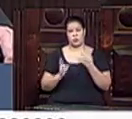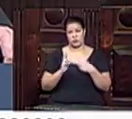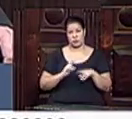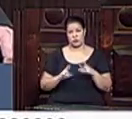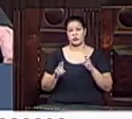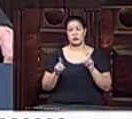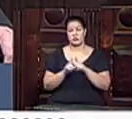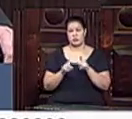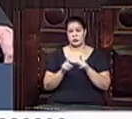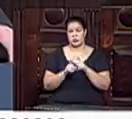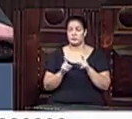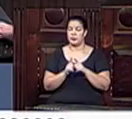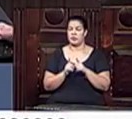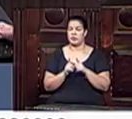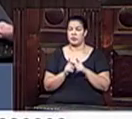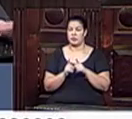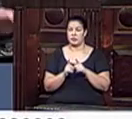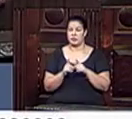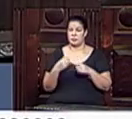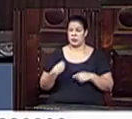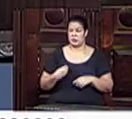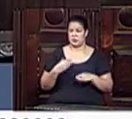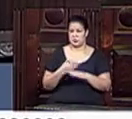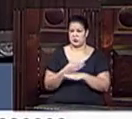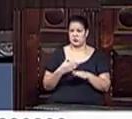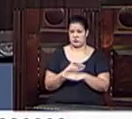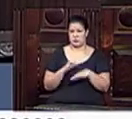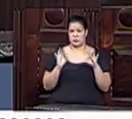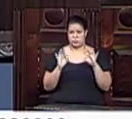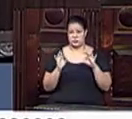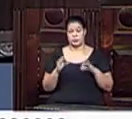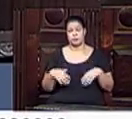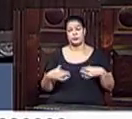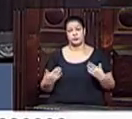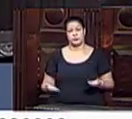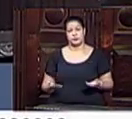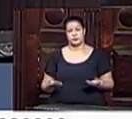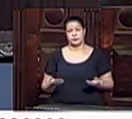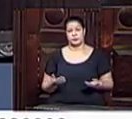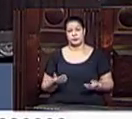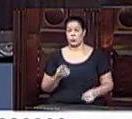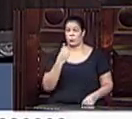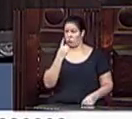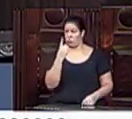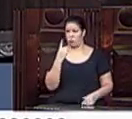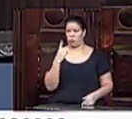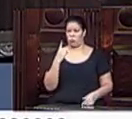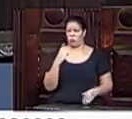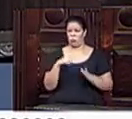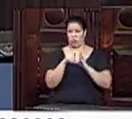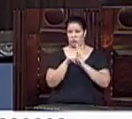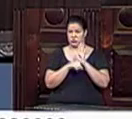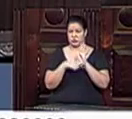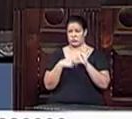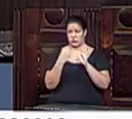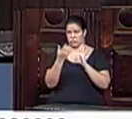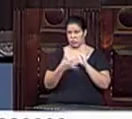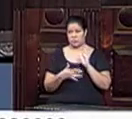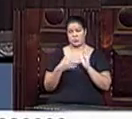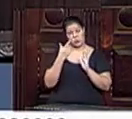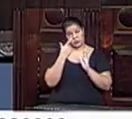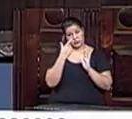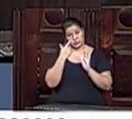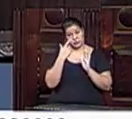e participações especiais. Só vou ler um artigo para ver